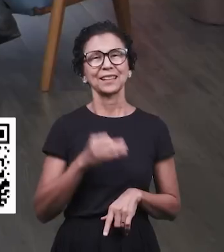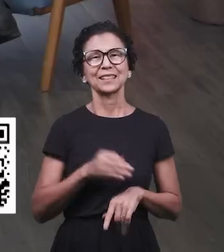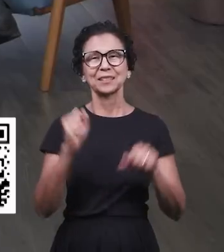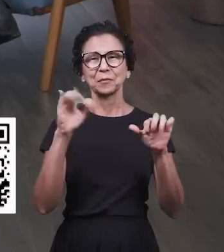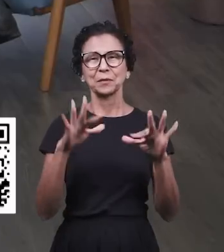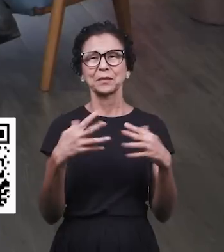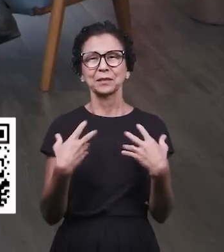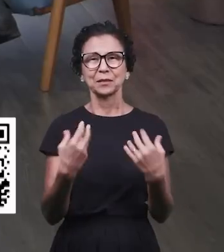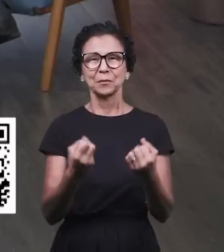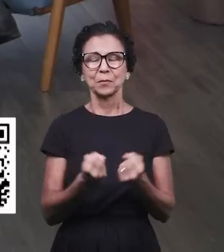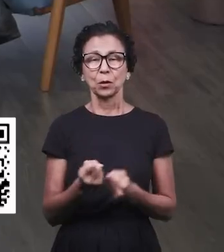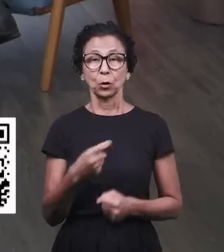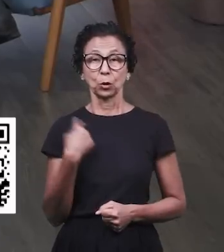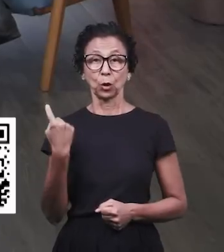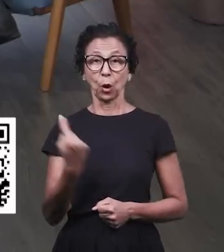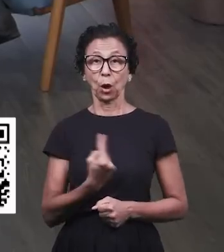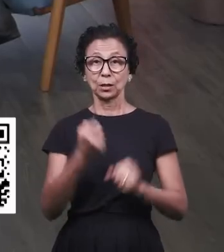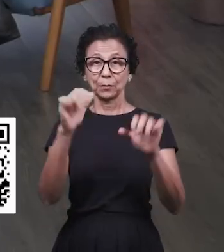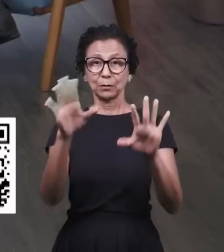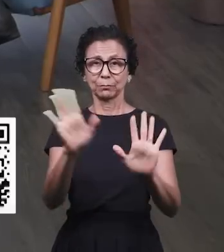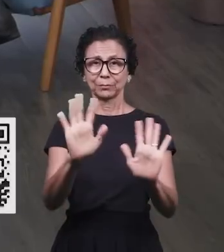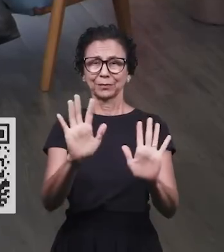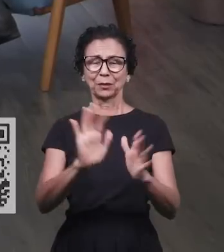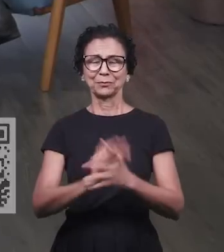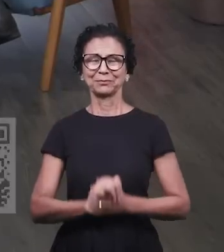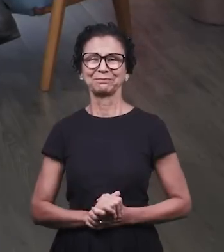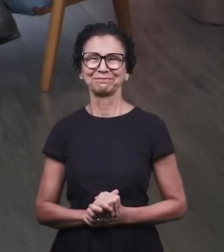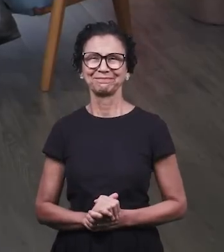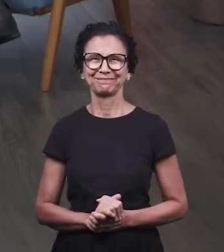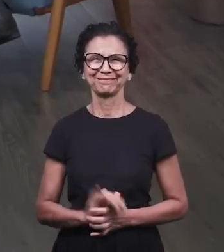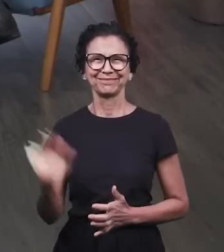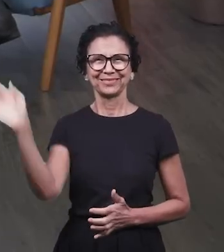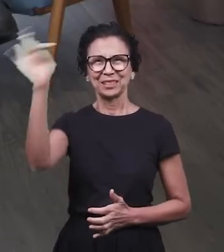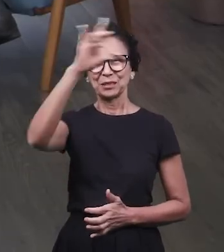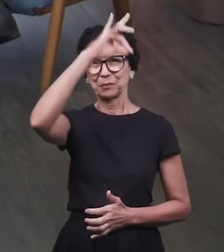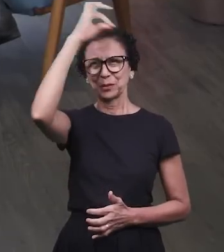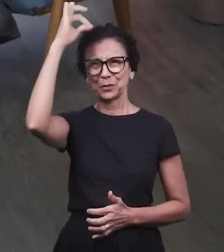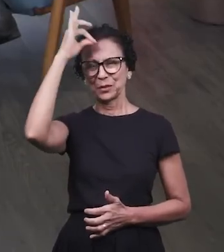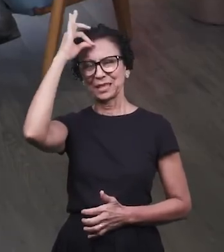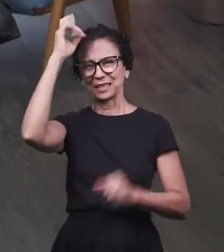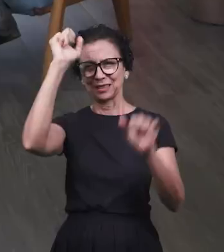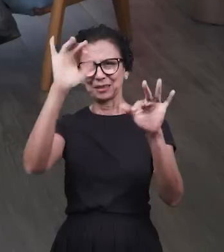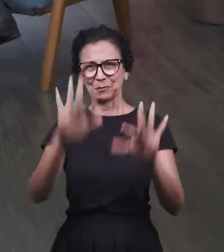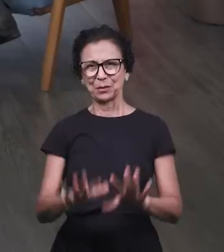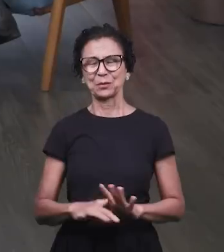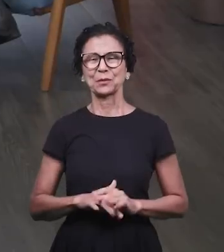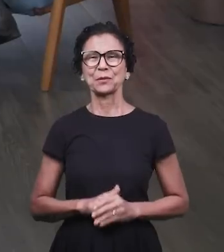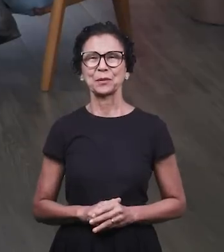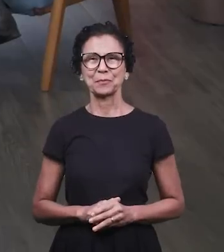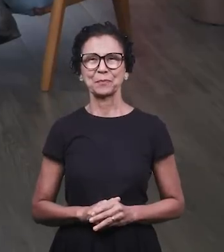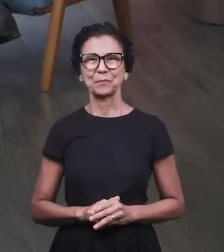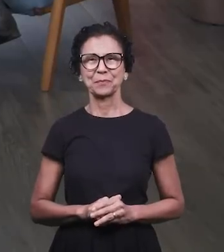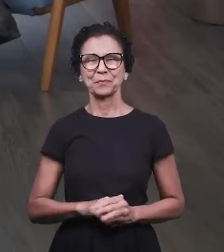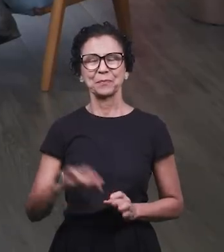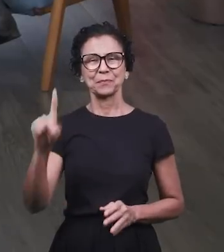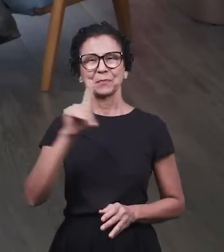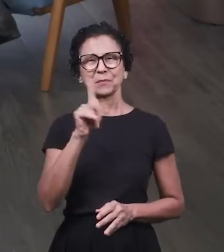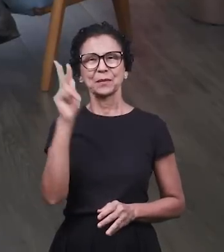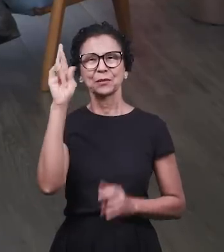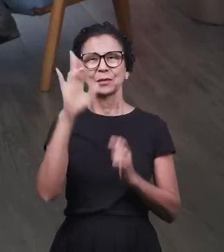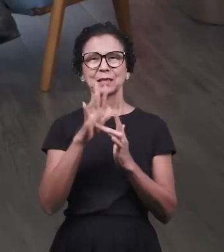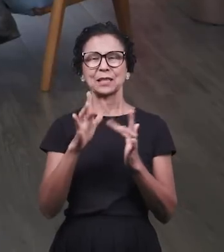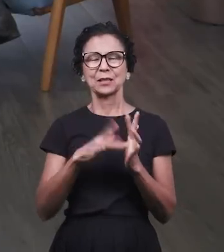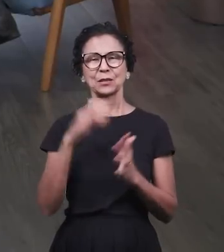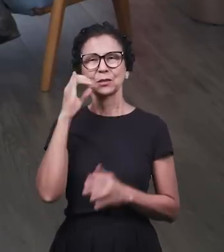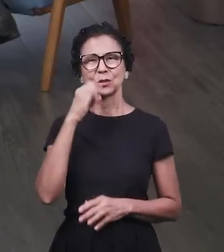por nós, né? Mas pelo mesmo Espírito que está agindo. Glórias a Deus. Palavra revelada, Louvado Espírito seja o Santo agindo, né? Glória a Deus. Pai, Amém. Senhor. Pai do